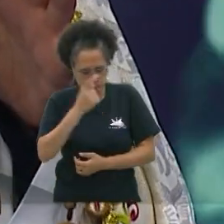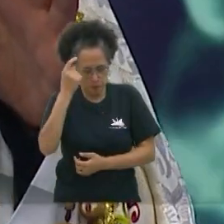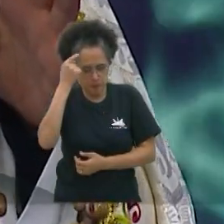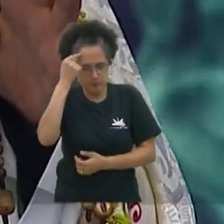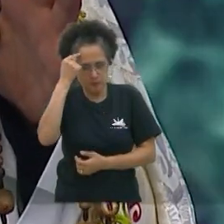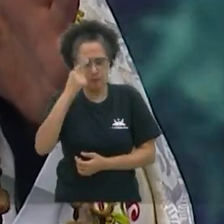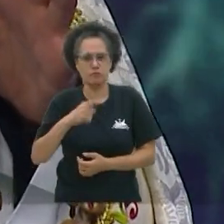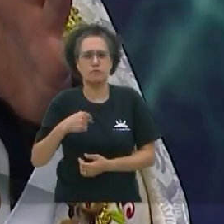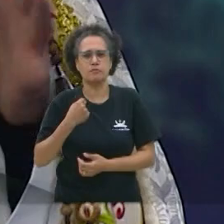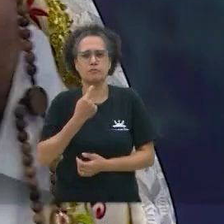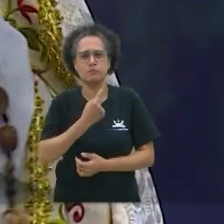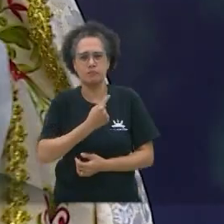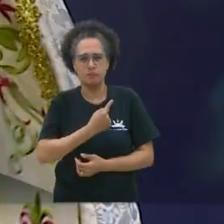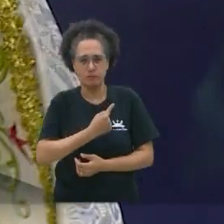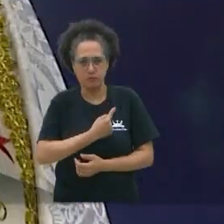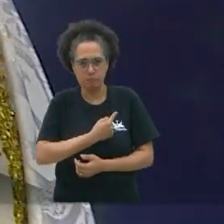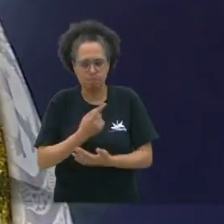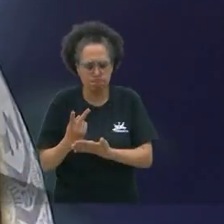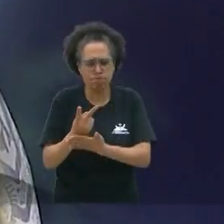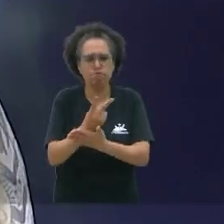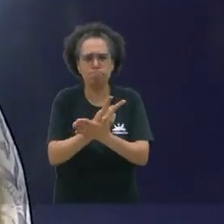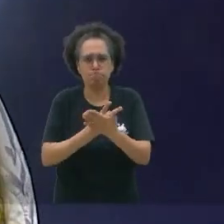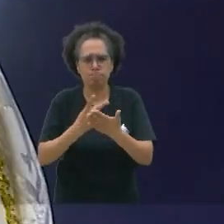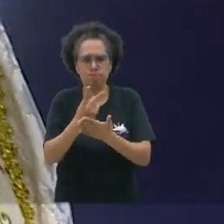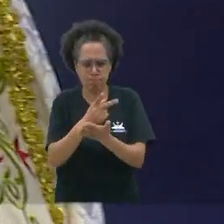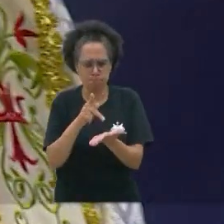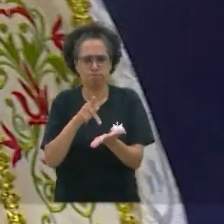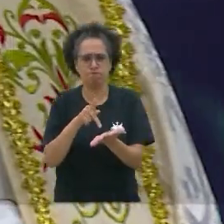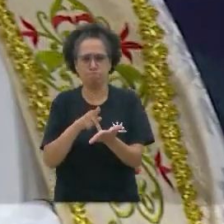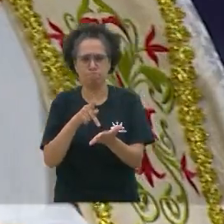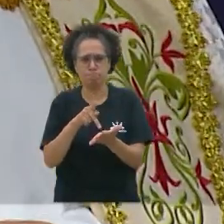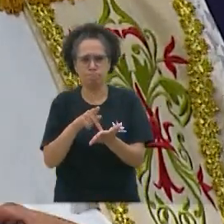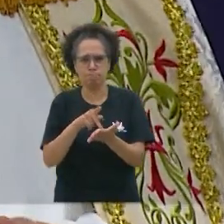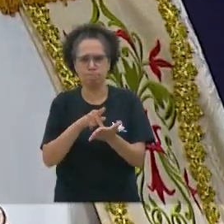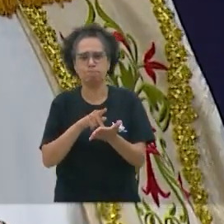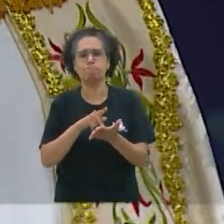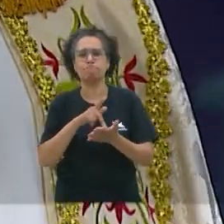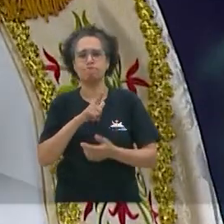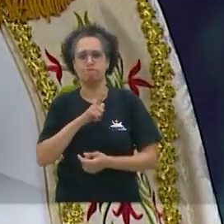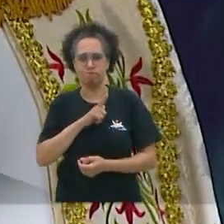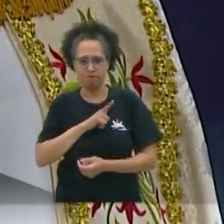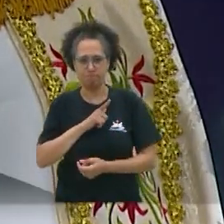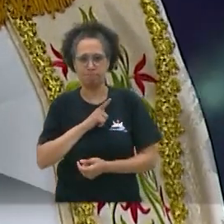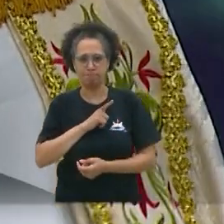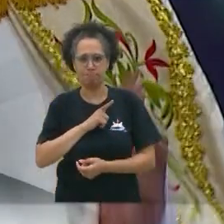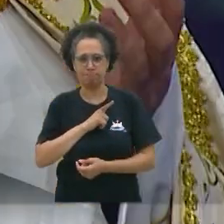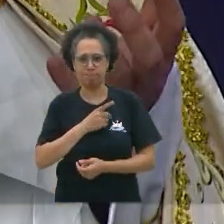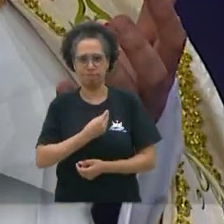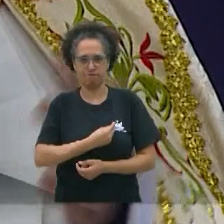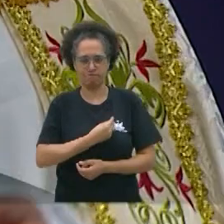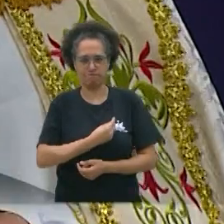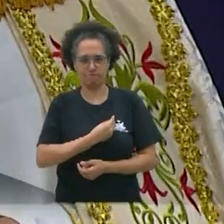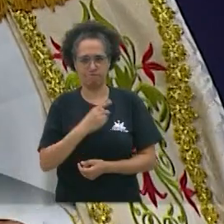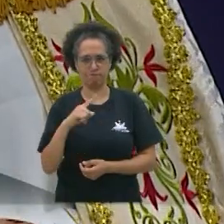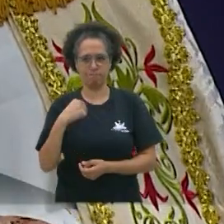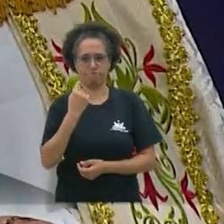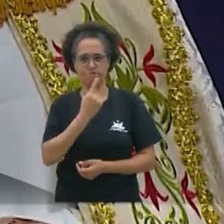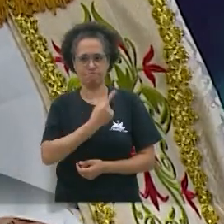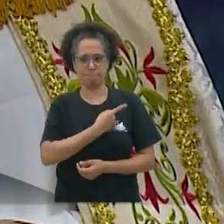mente, para buscarmos o verdadeiro combustível para a nossa vida, por meio da